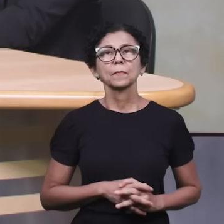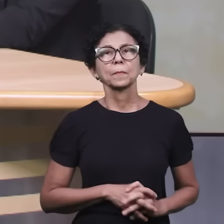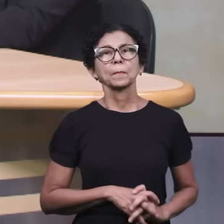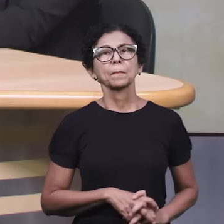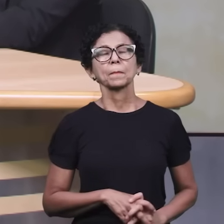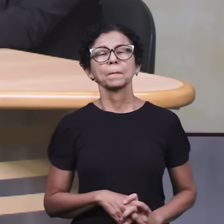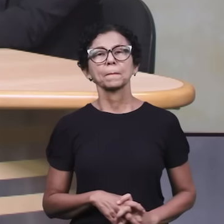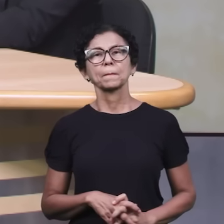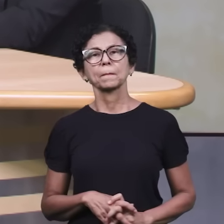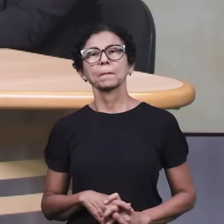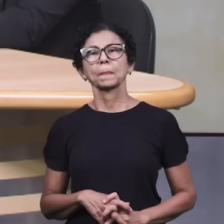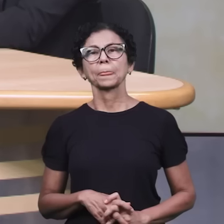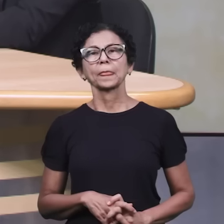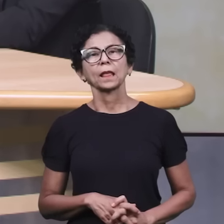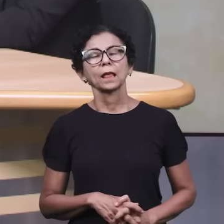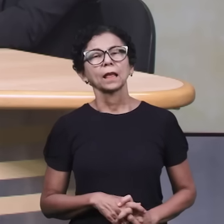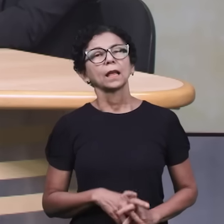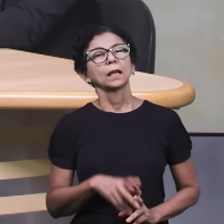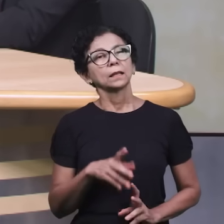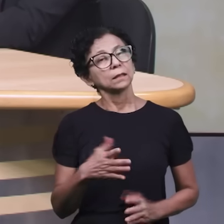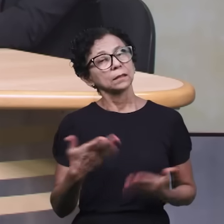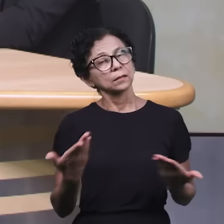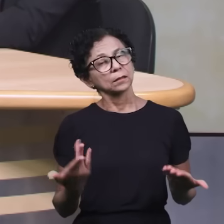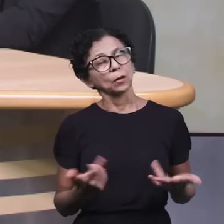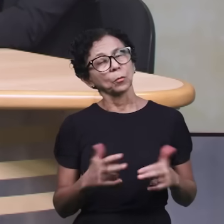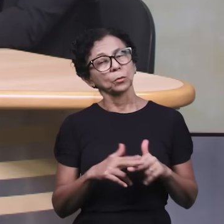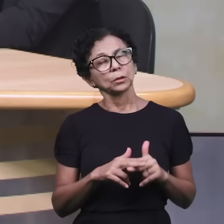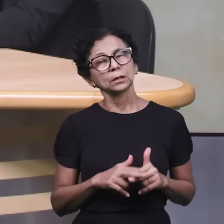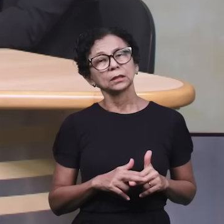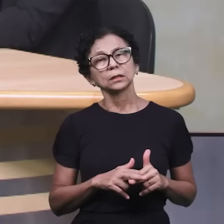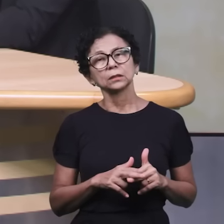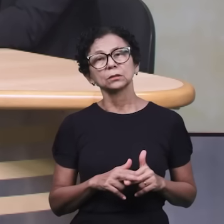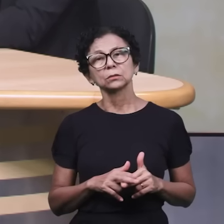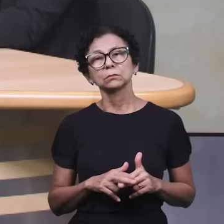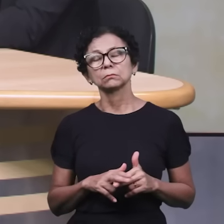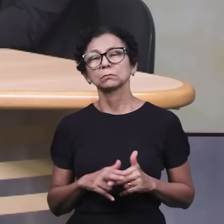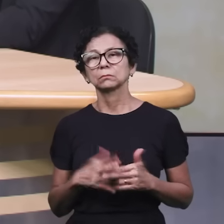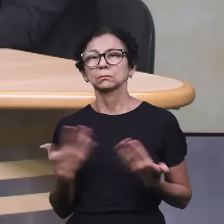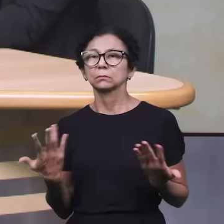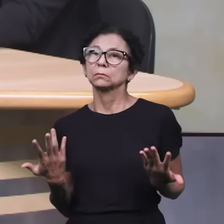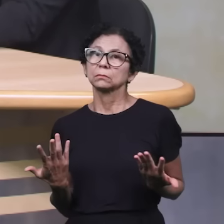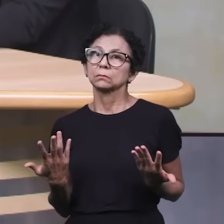não tem consciência de pecado. Então, ela não tem